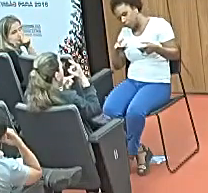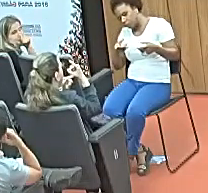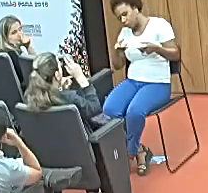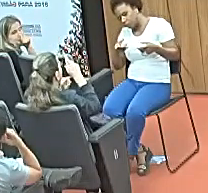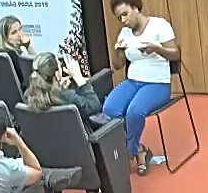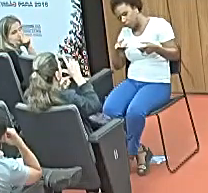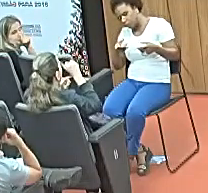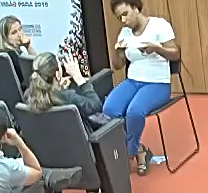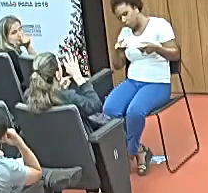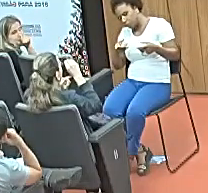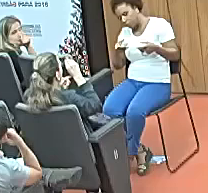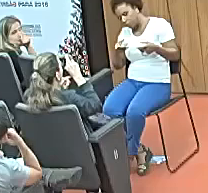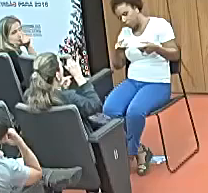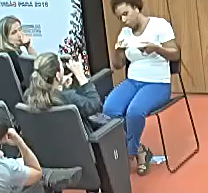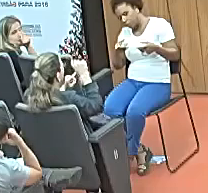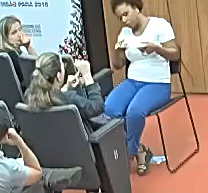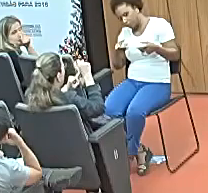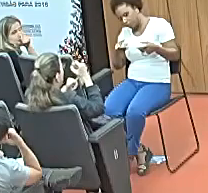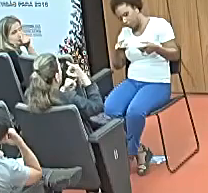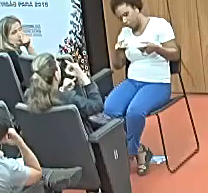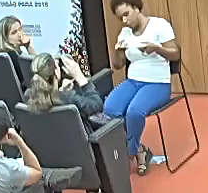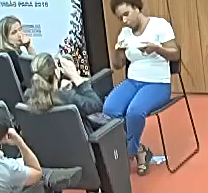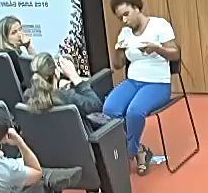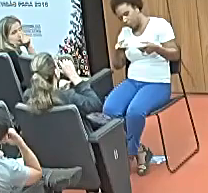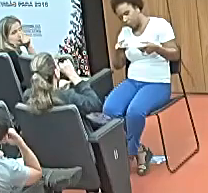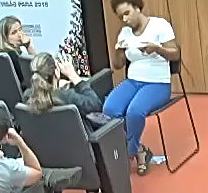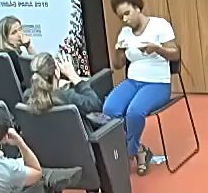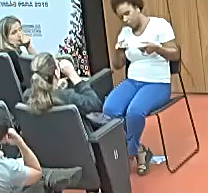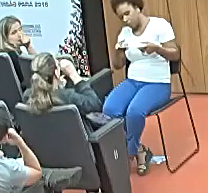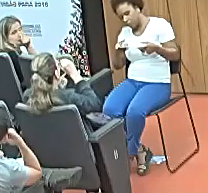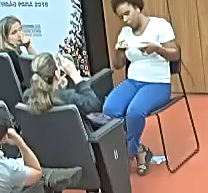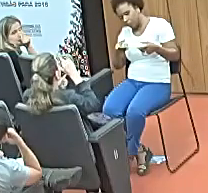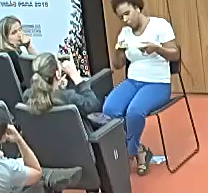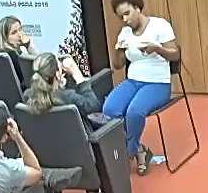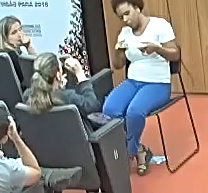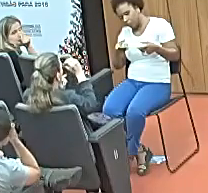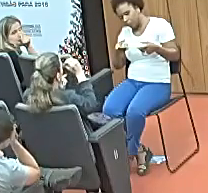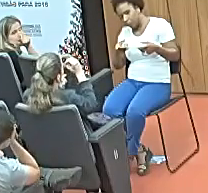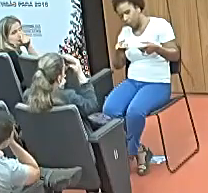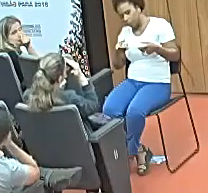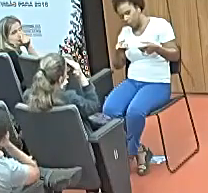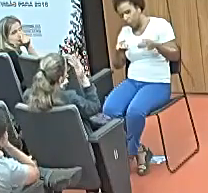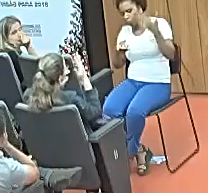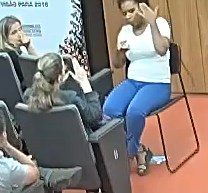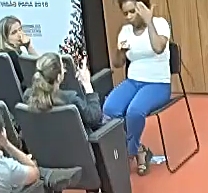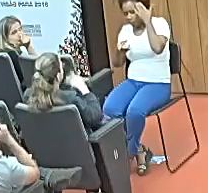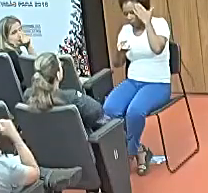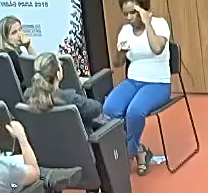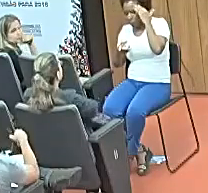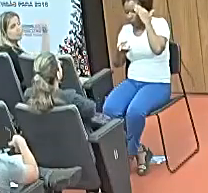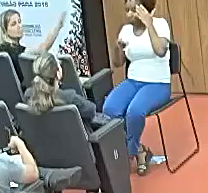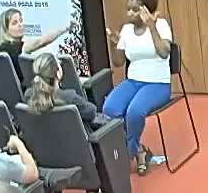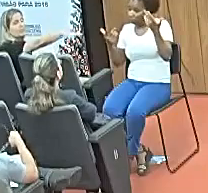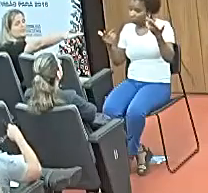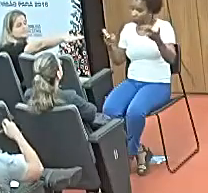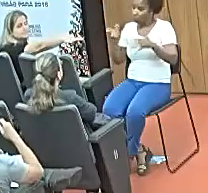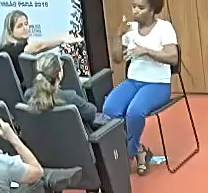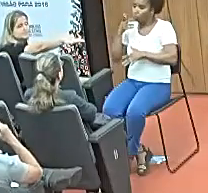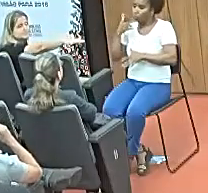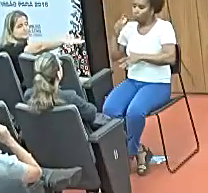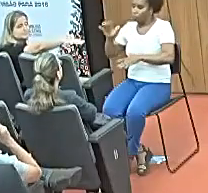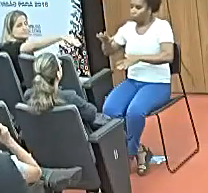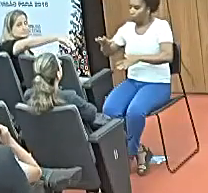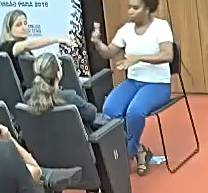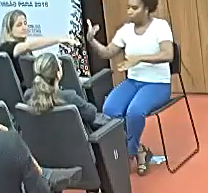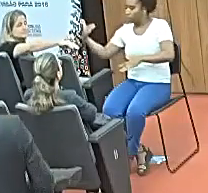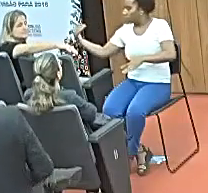4343 13 que a manutenção do programa empresários deputados e sociedade o estado